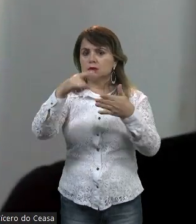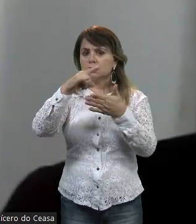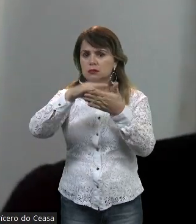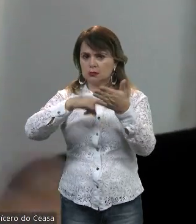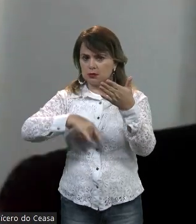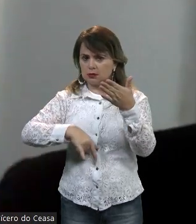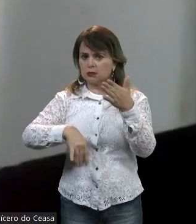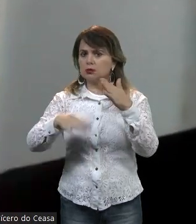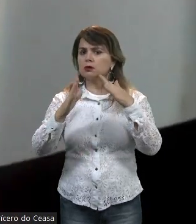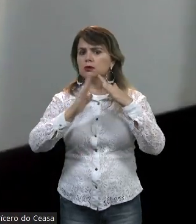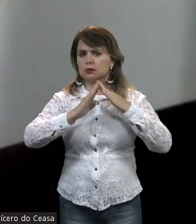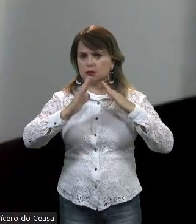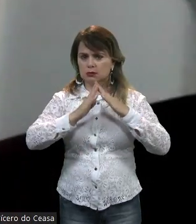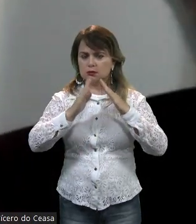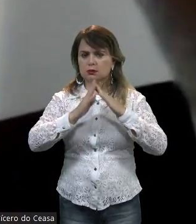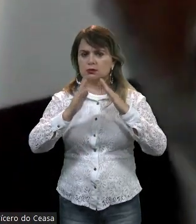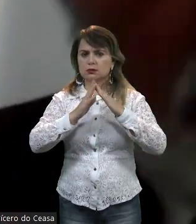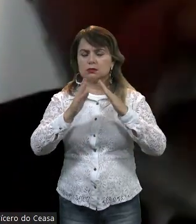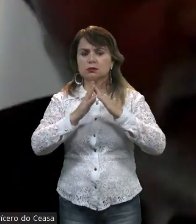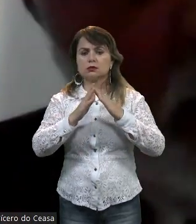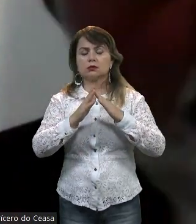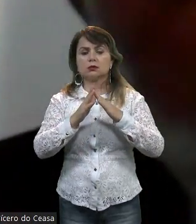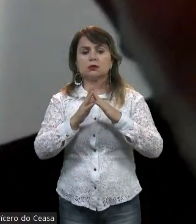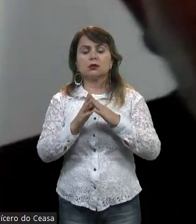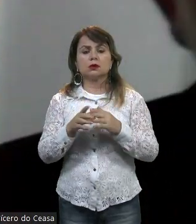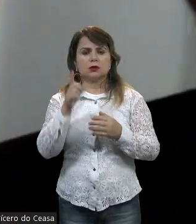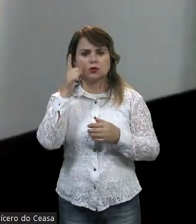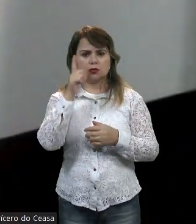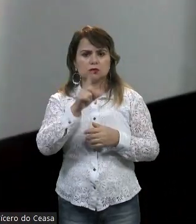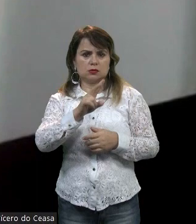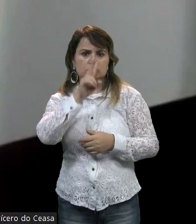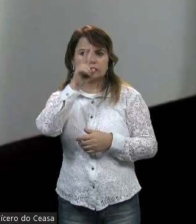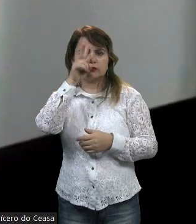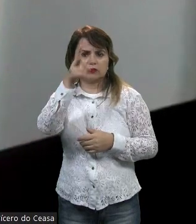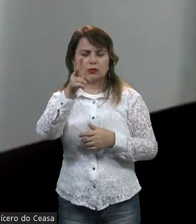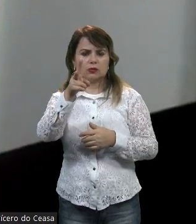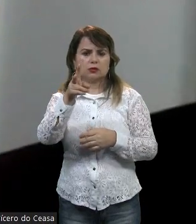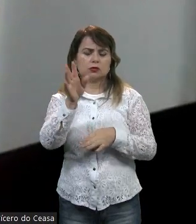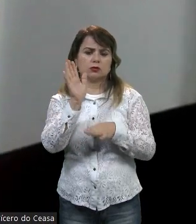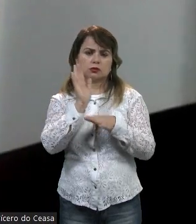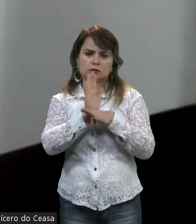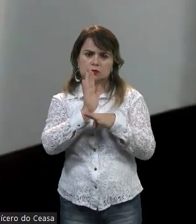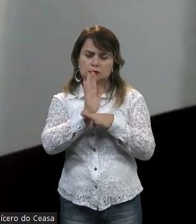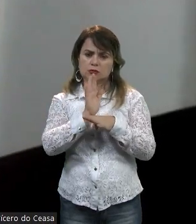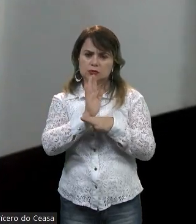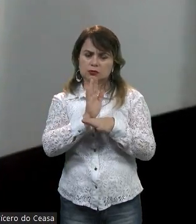que isso deu mais força ainda para o prefeito Daniel,